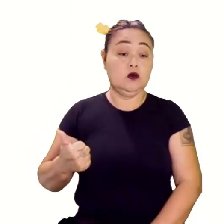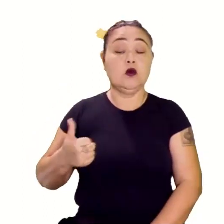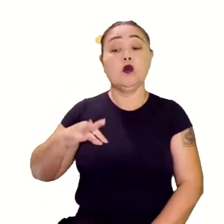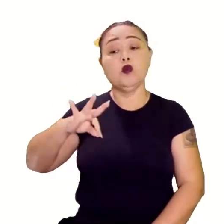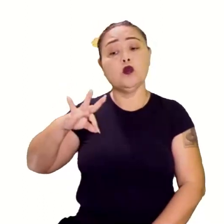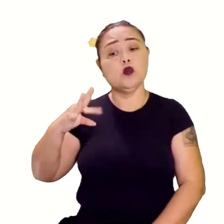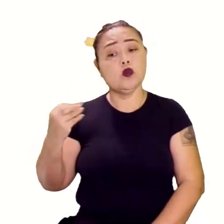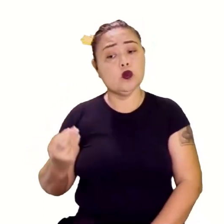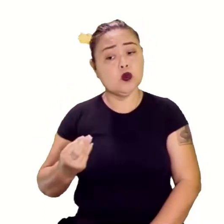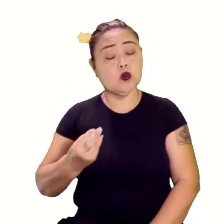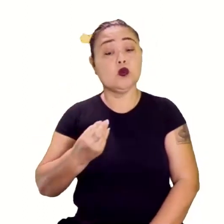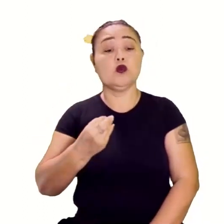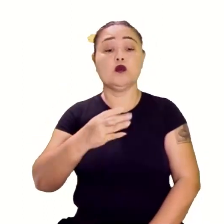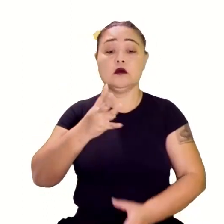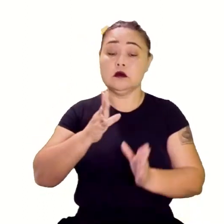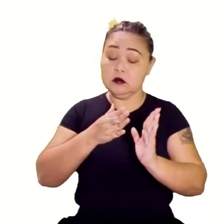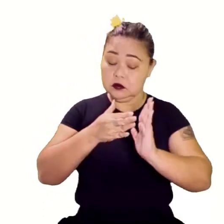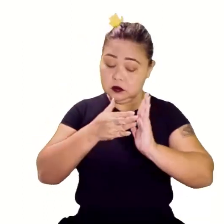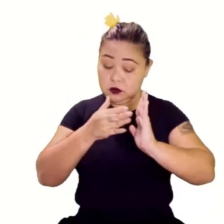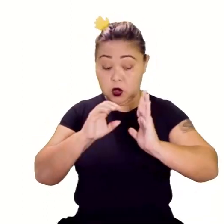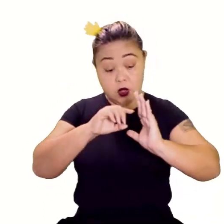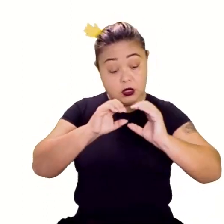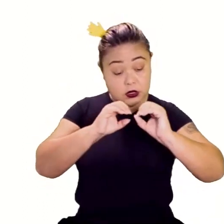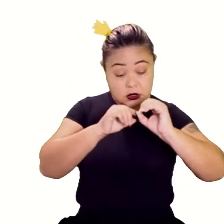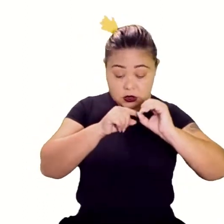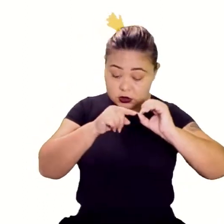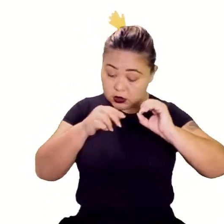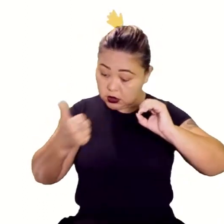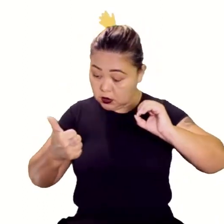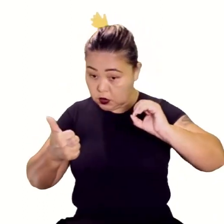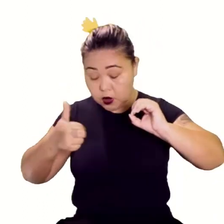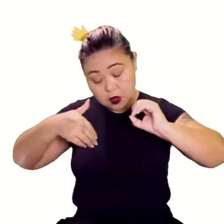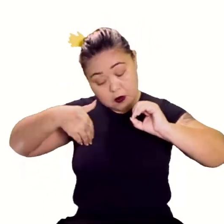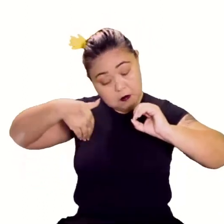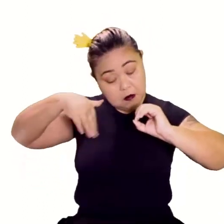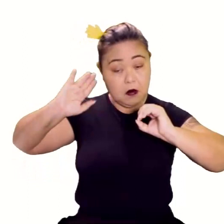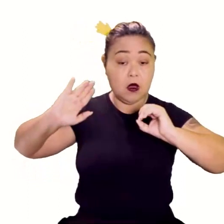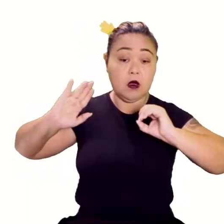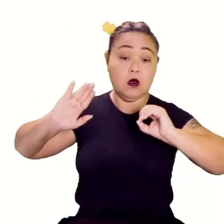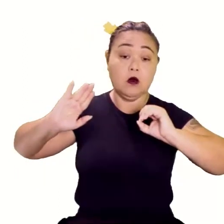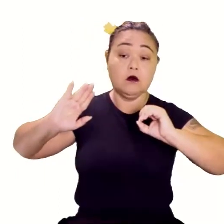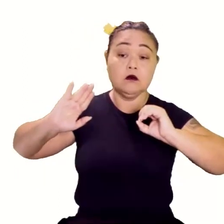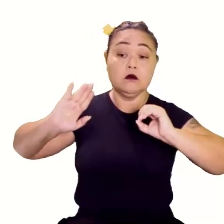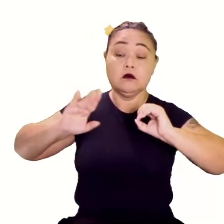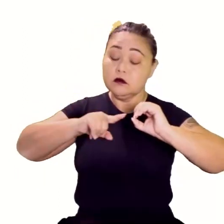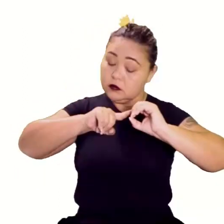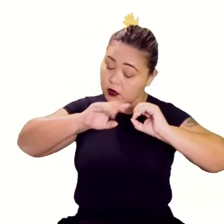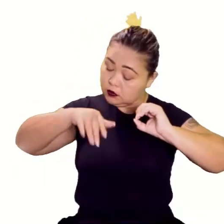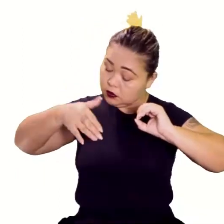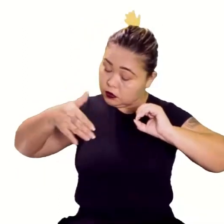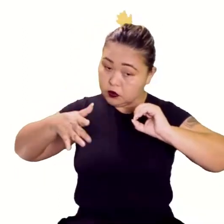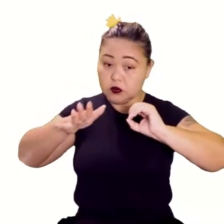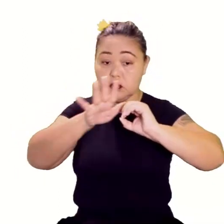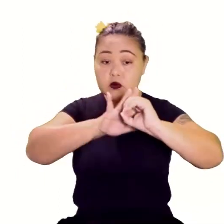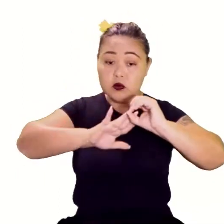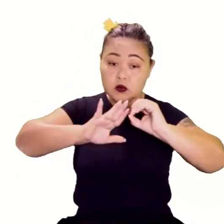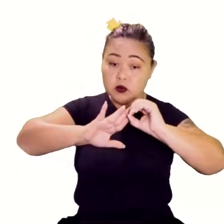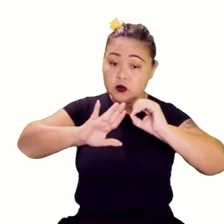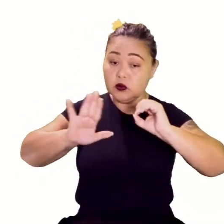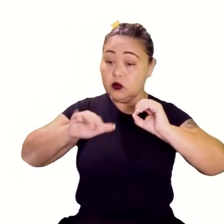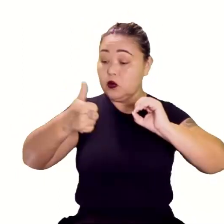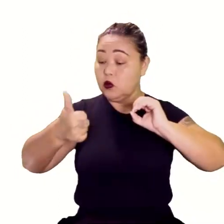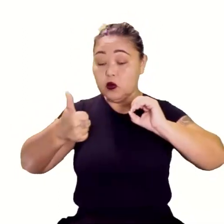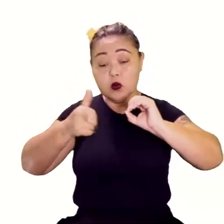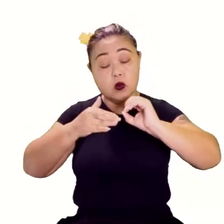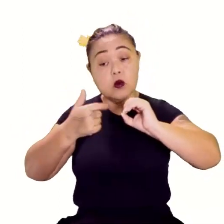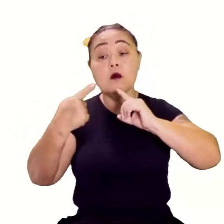todos os valores que estiverem aqui entre 0 e 1 e os maiores que 1. Bolinha aberta no 0 e bolinha